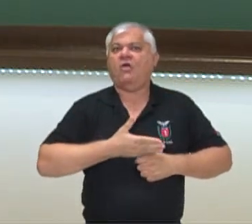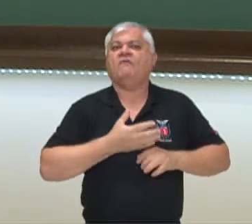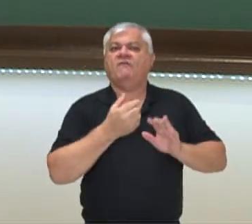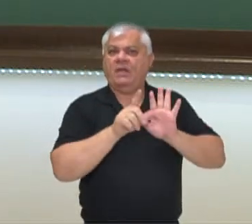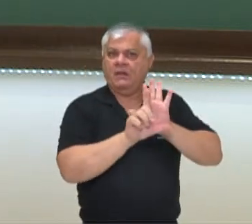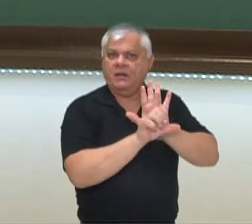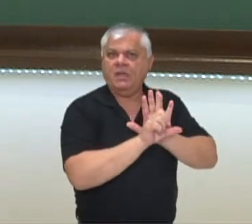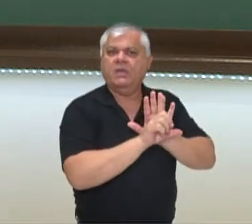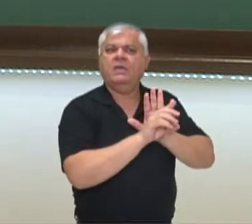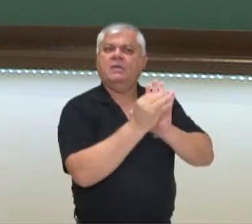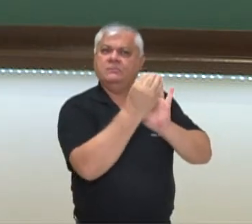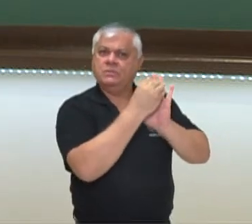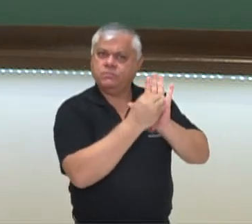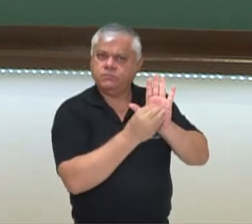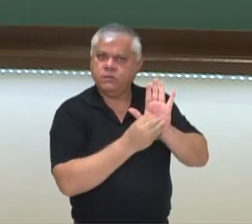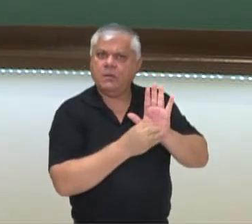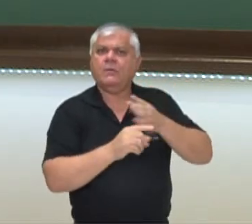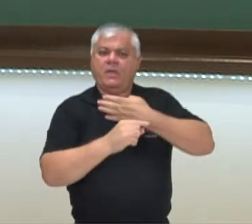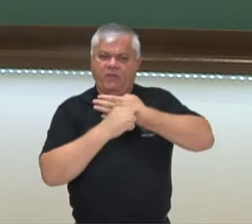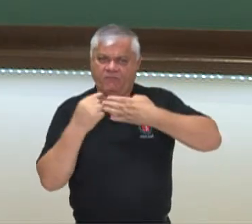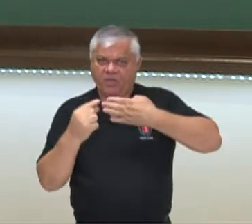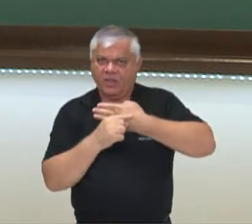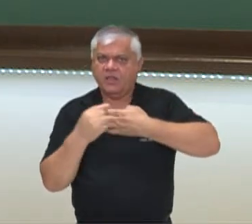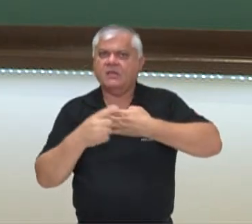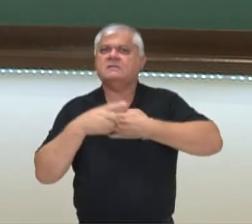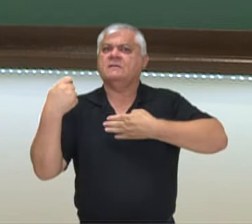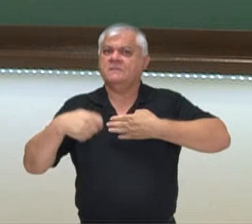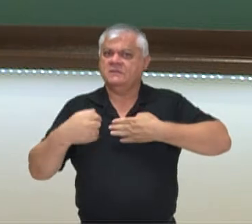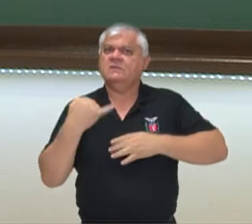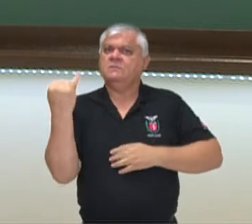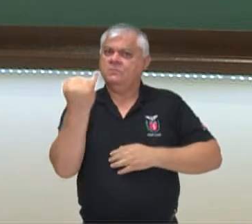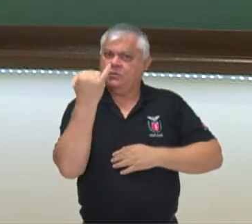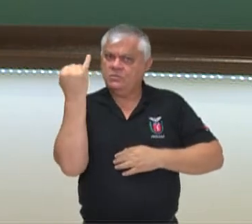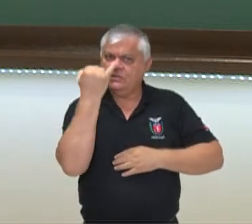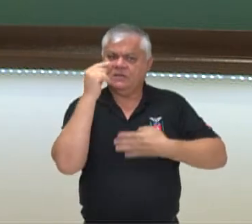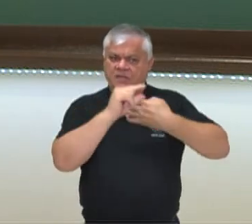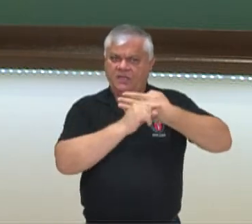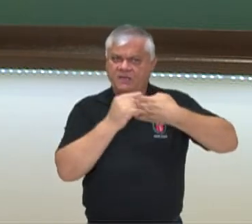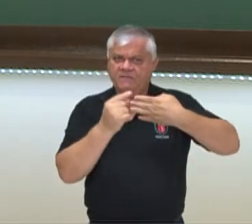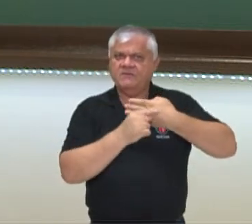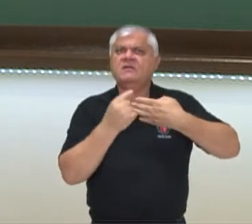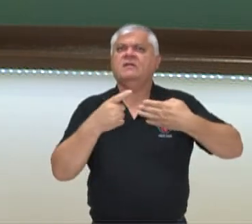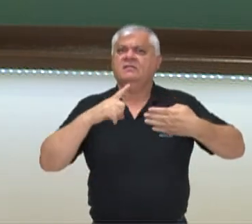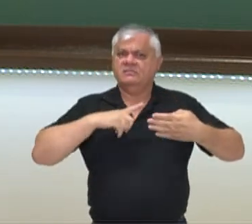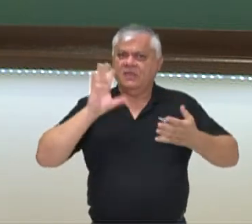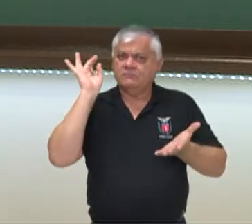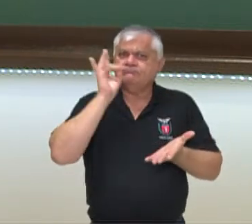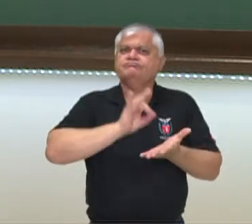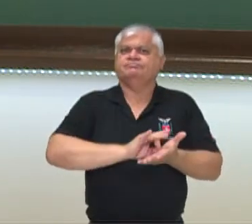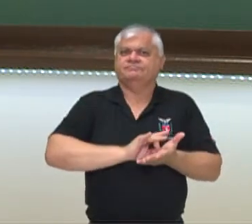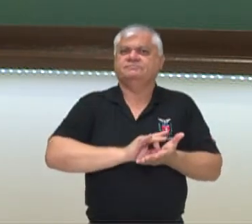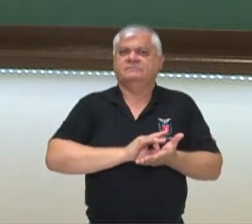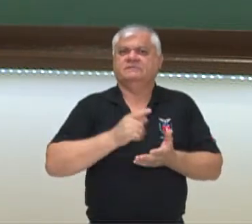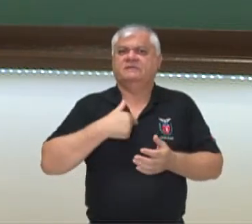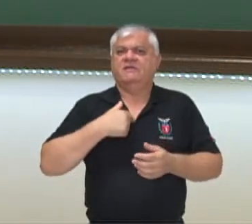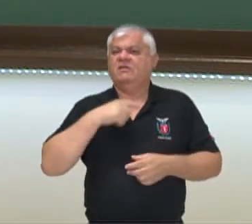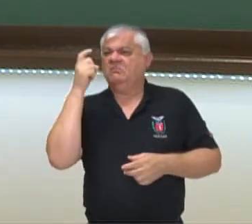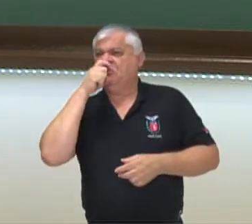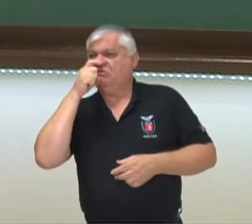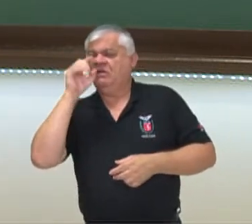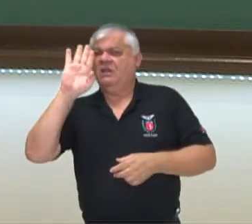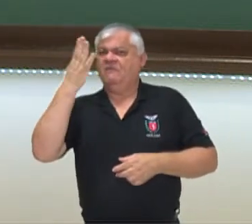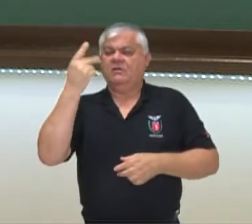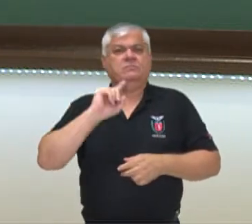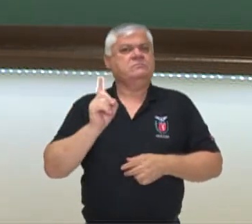quando a gente vá citar, né, um dado, esse dado seja pautado, né, em uma fonte confiável. Ninguém quer aí